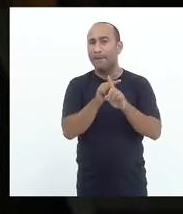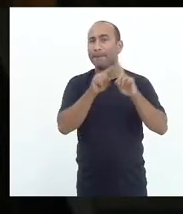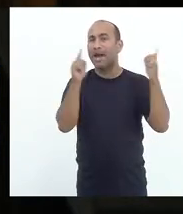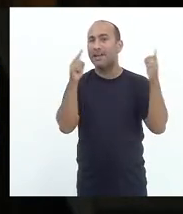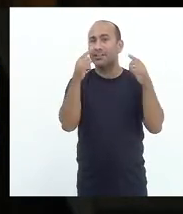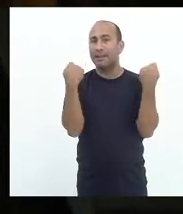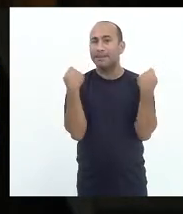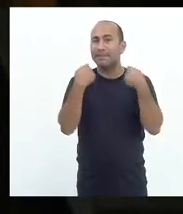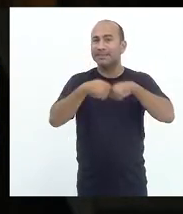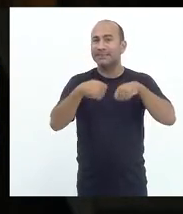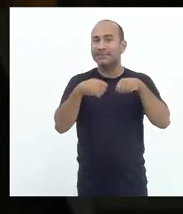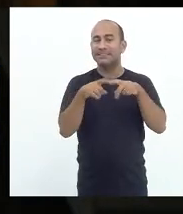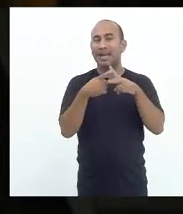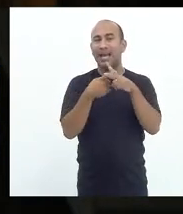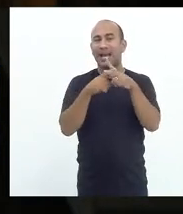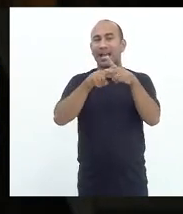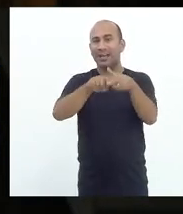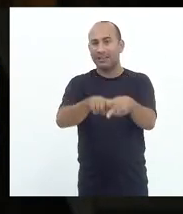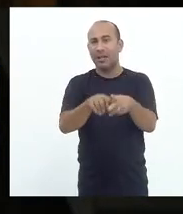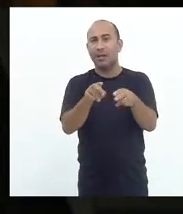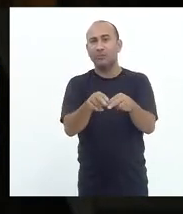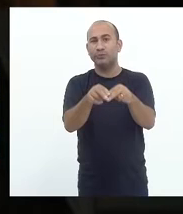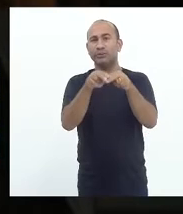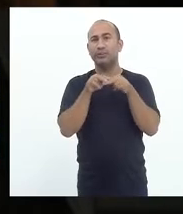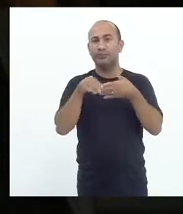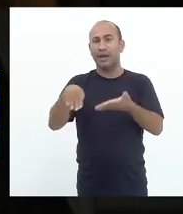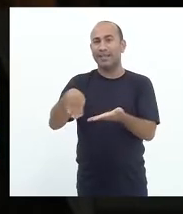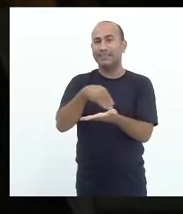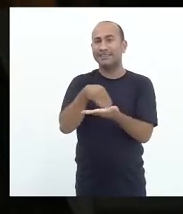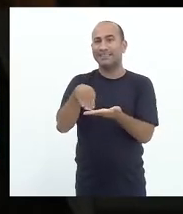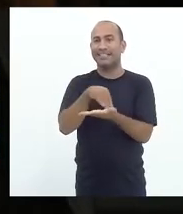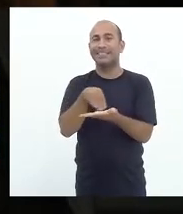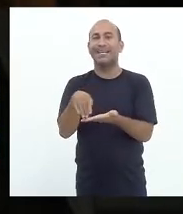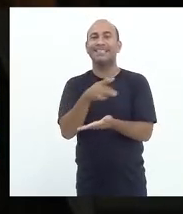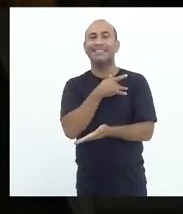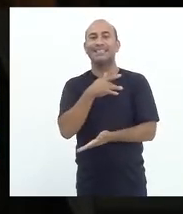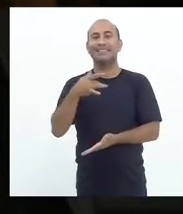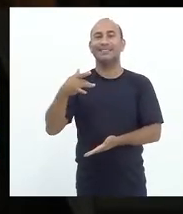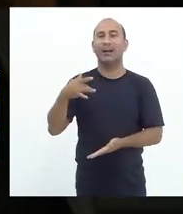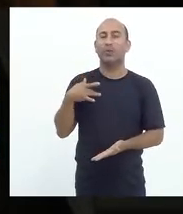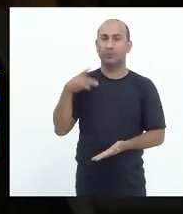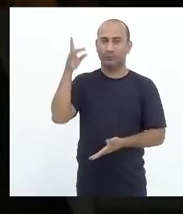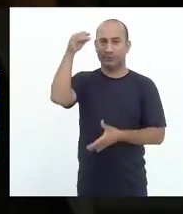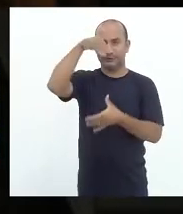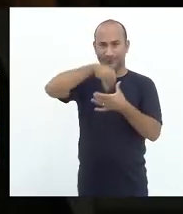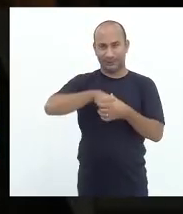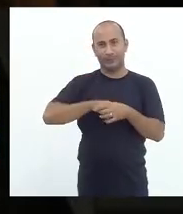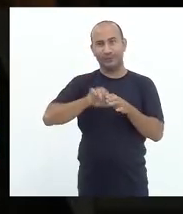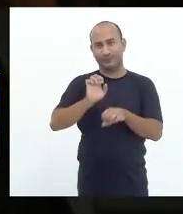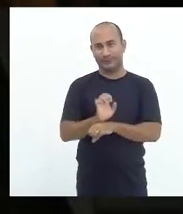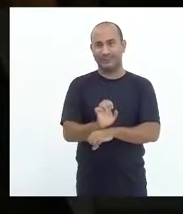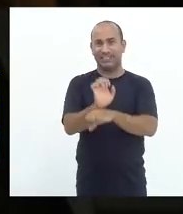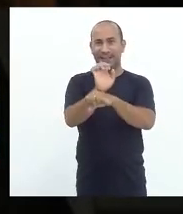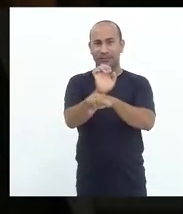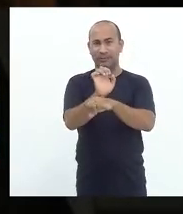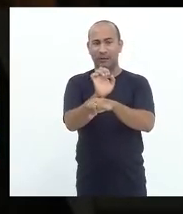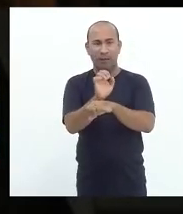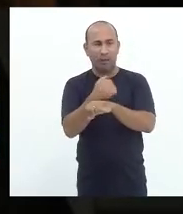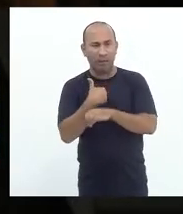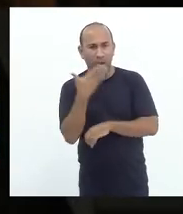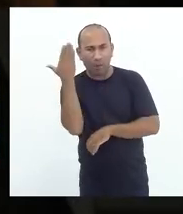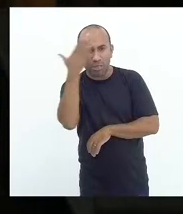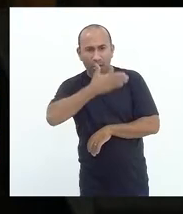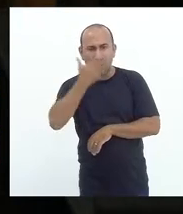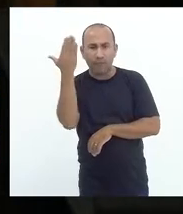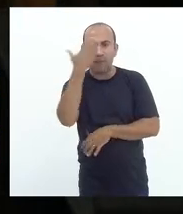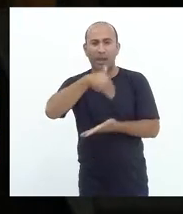a regulamentação da Secretaria de Saúde do Estado. Eu não vi a Secretaria